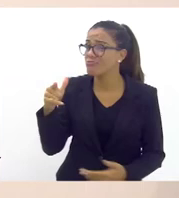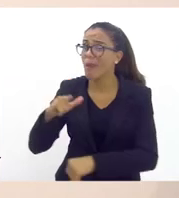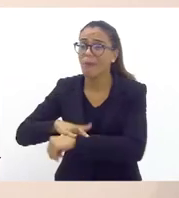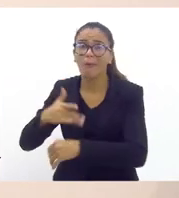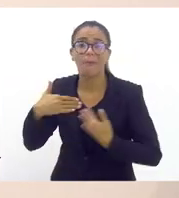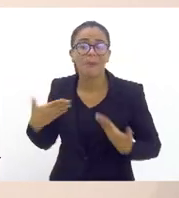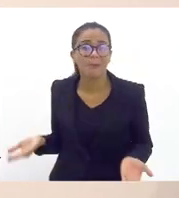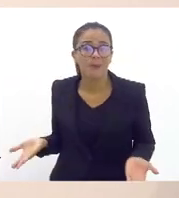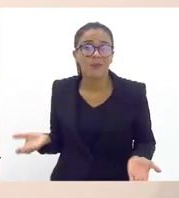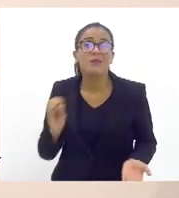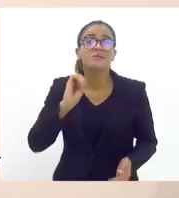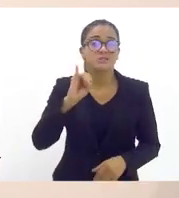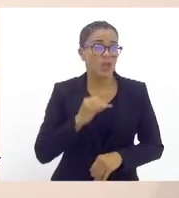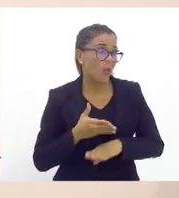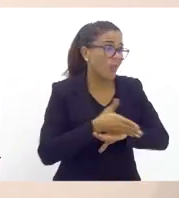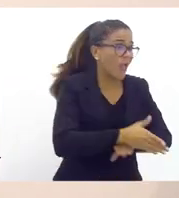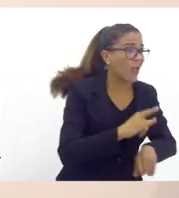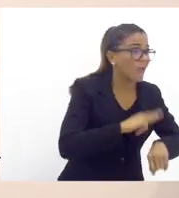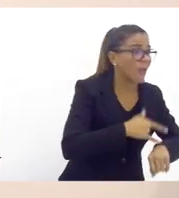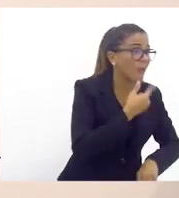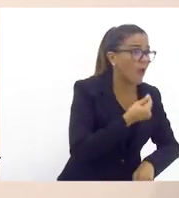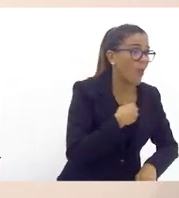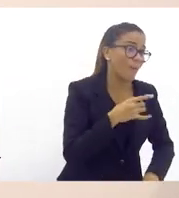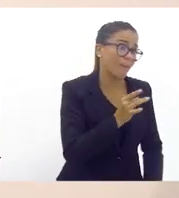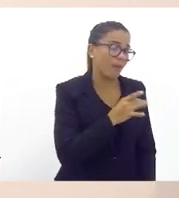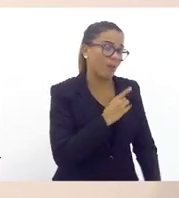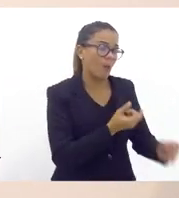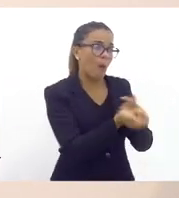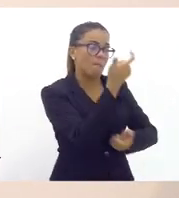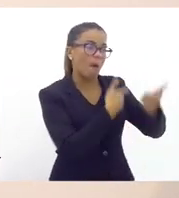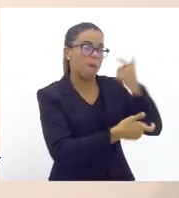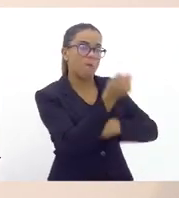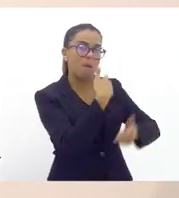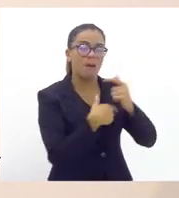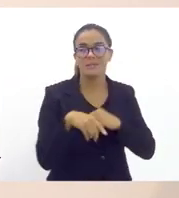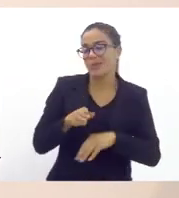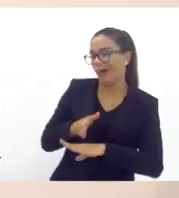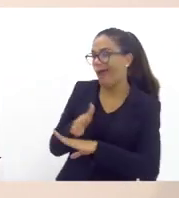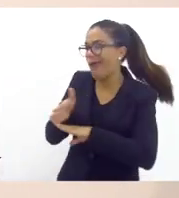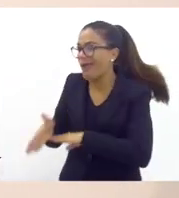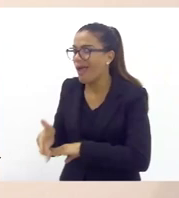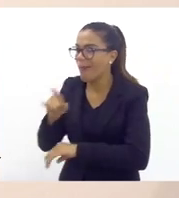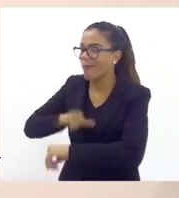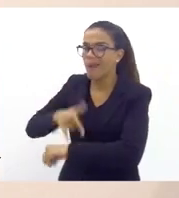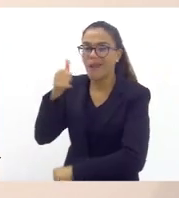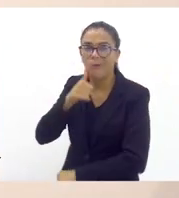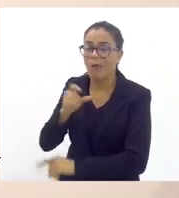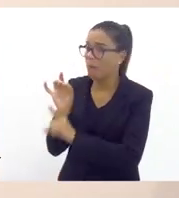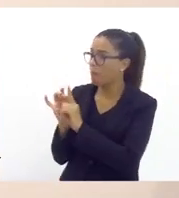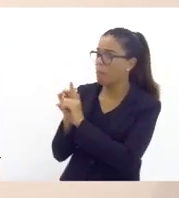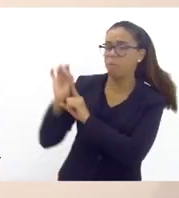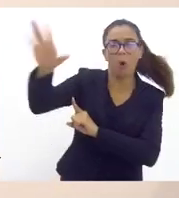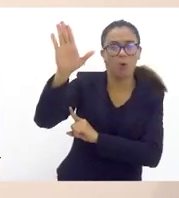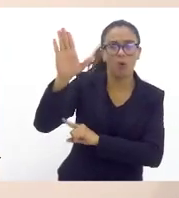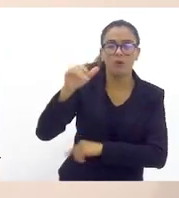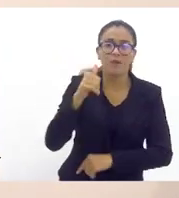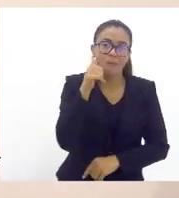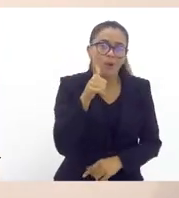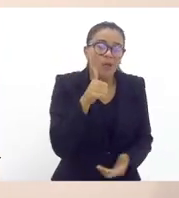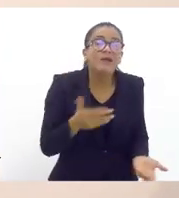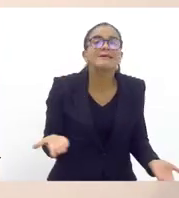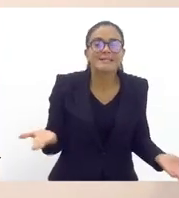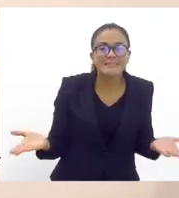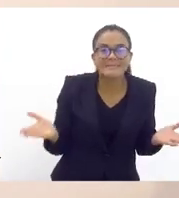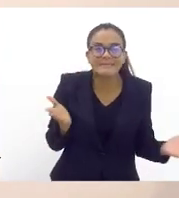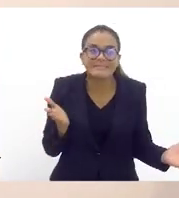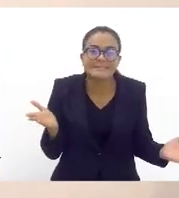para eu ir. Se eu for no banheiro masculino, eu tenho medo de sofrer violências. Se eu for no banheiro feminino, eu sou expulso pelas mulheres. Então, a